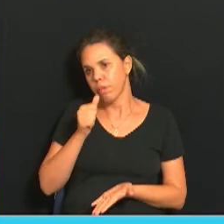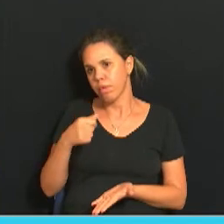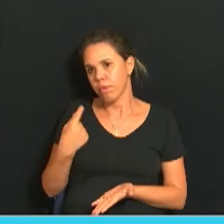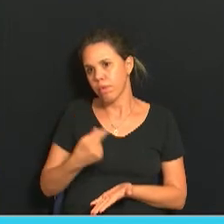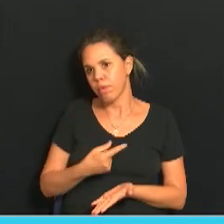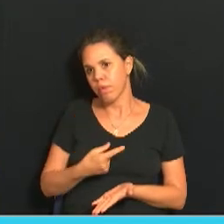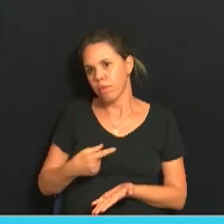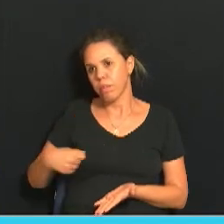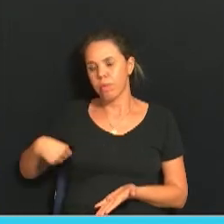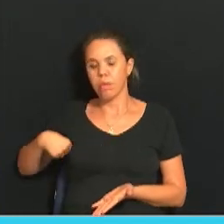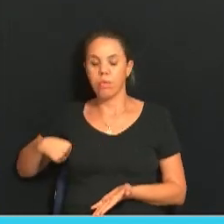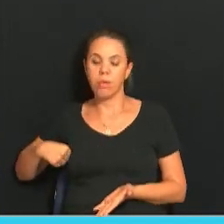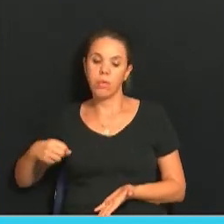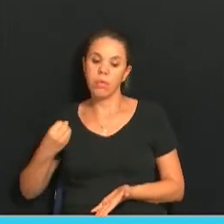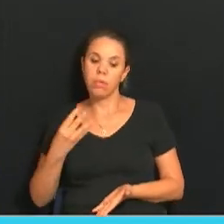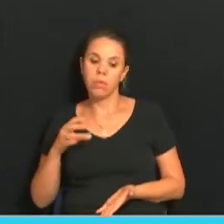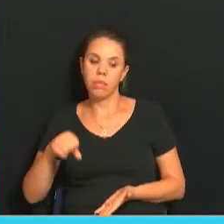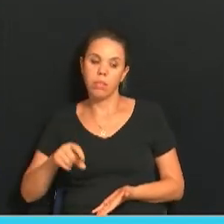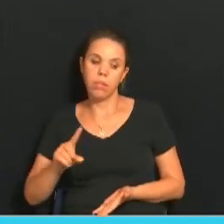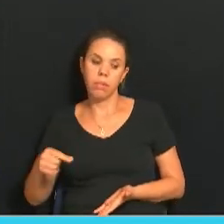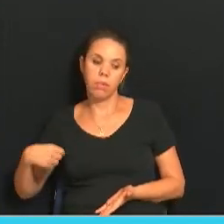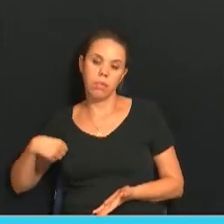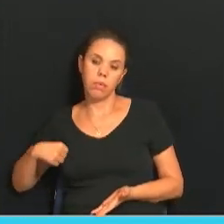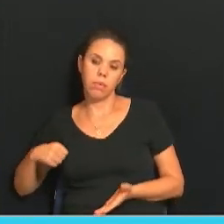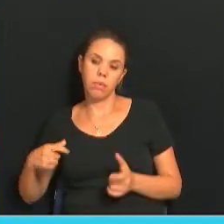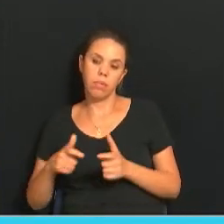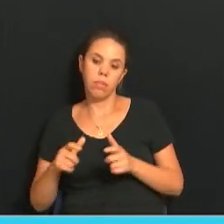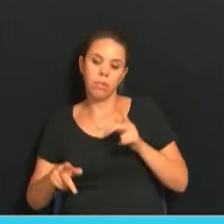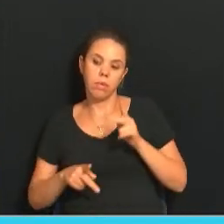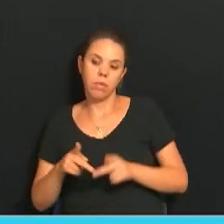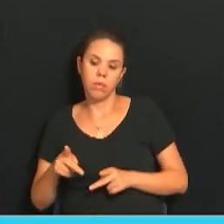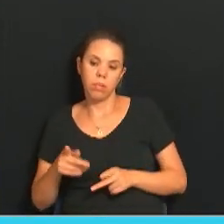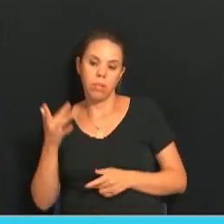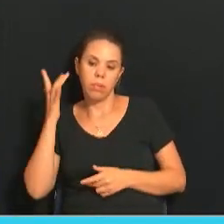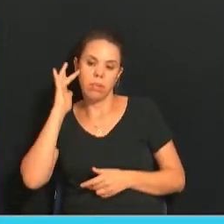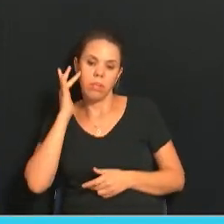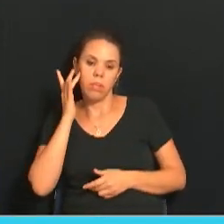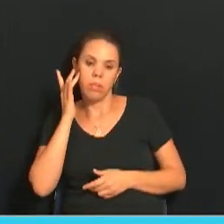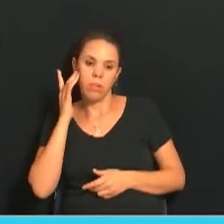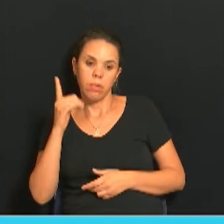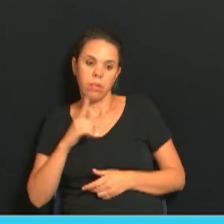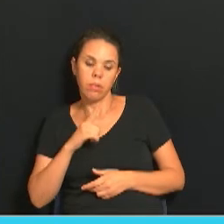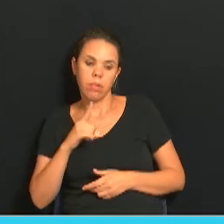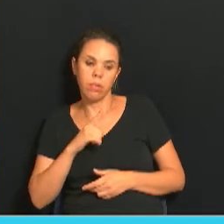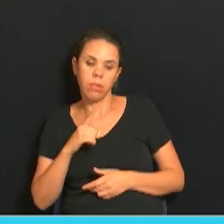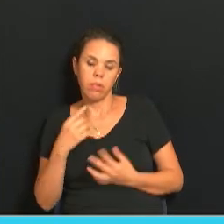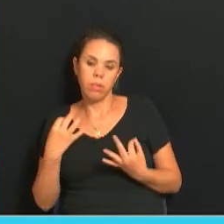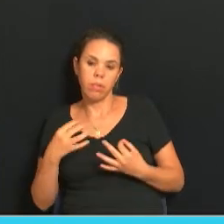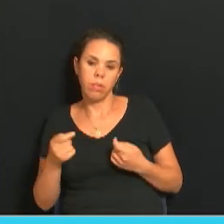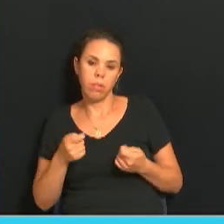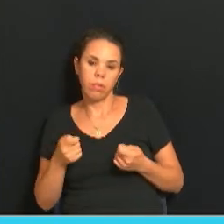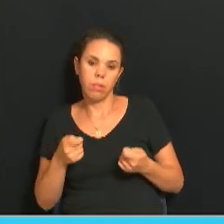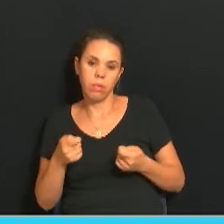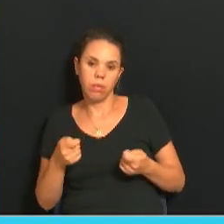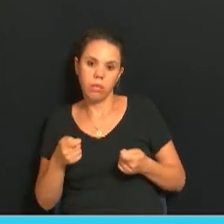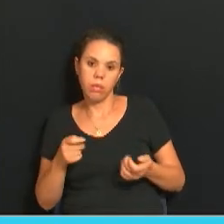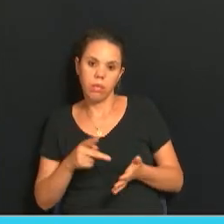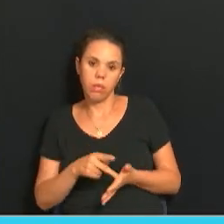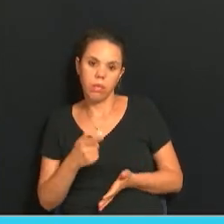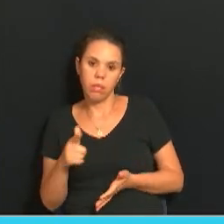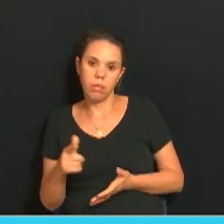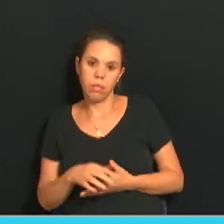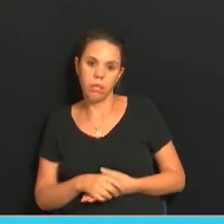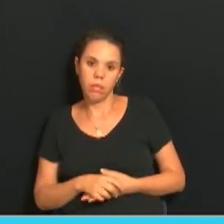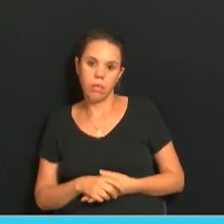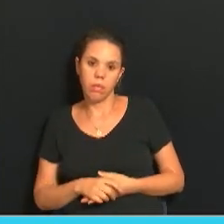foi bom ou não, tá? A maioria das pessoas acha que tem perfeito controle sobre isso, na verdade não tem, não